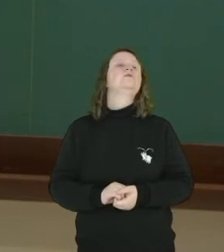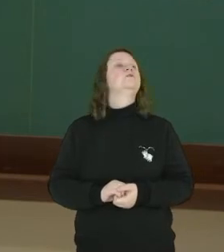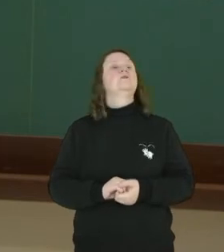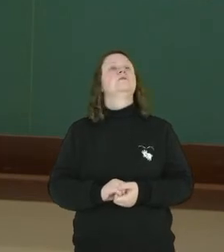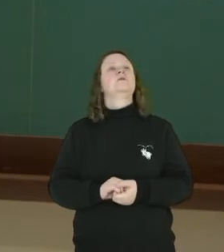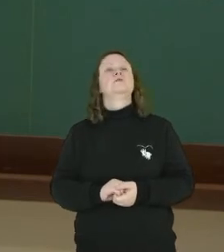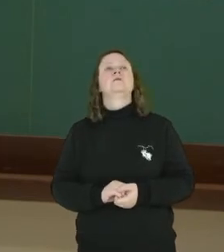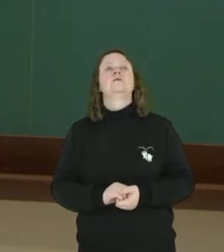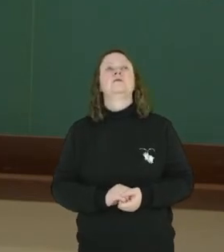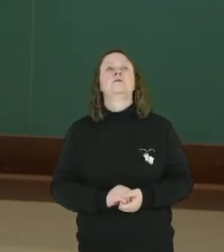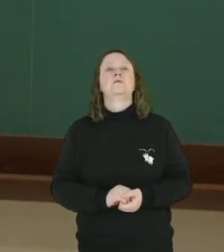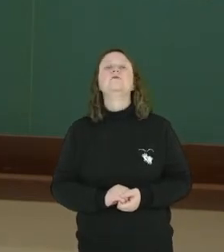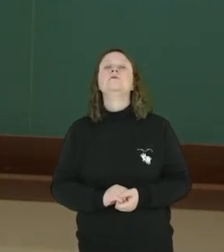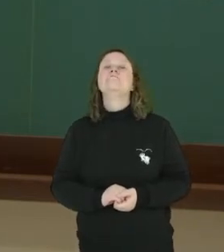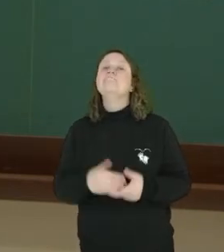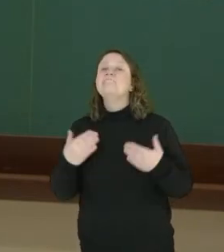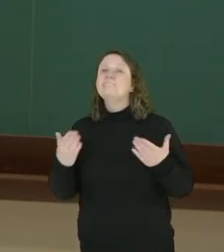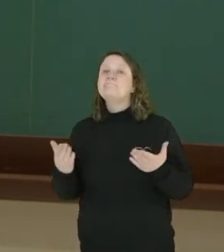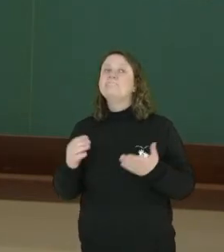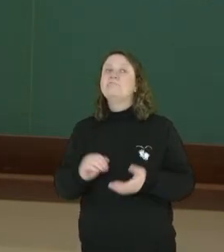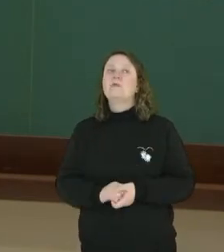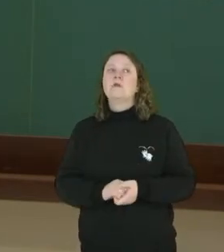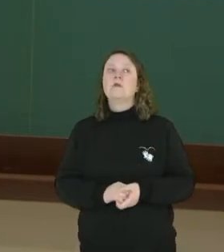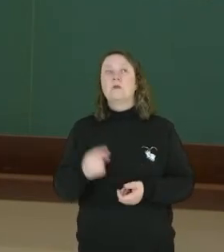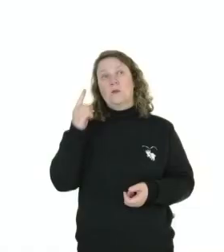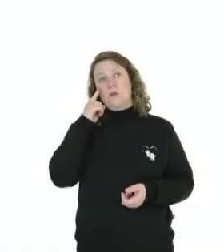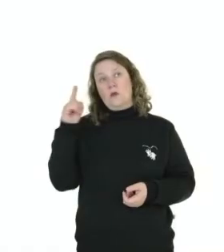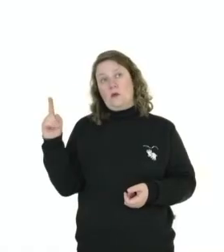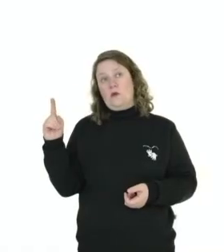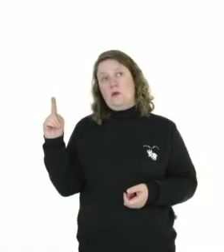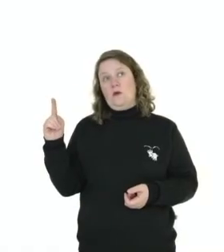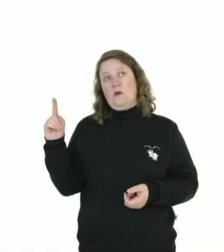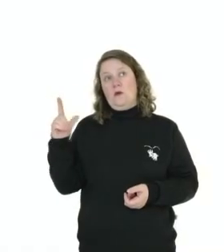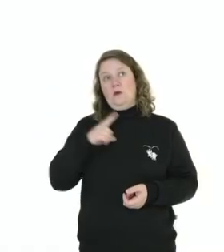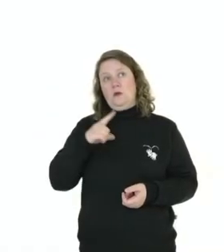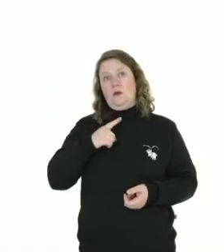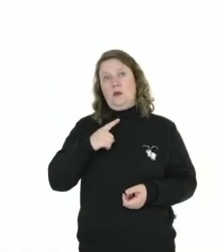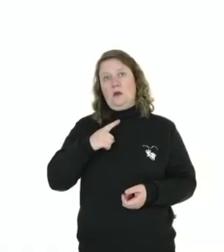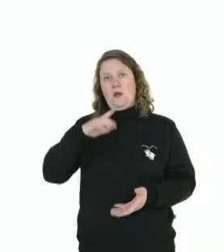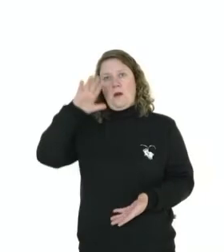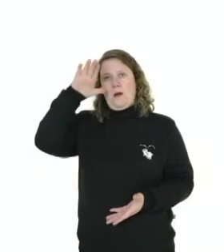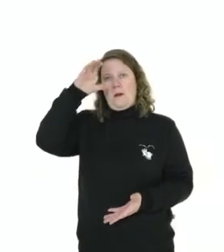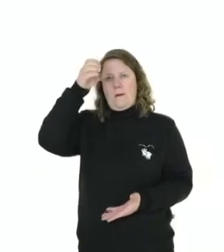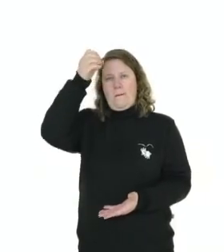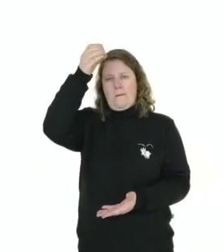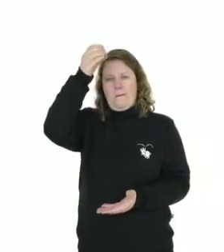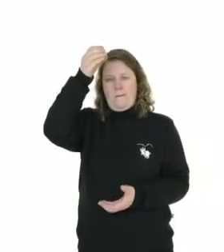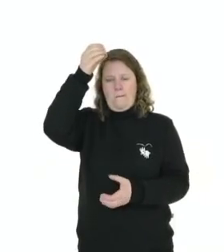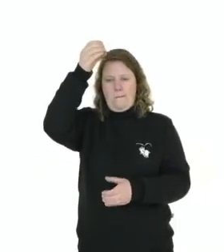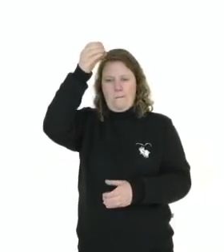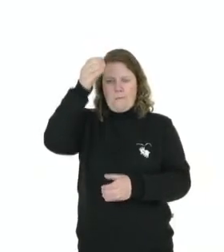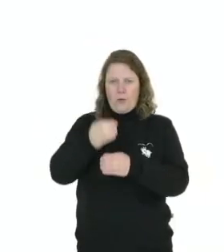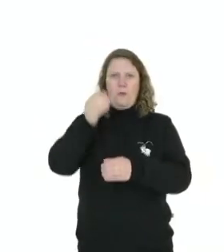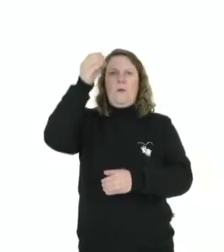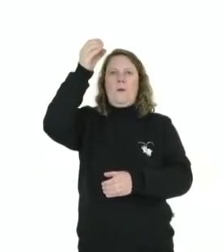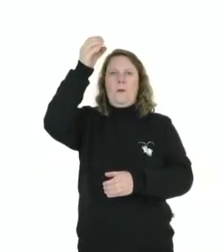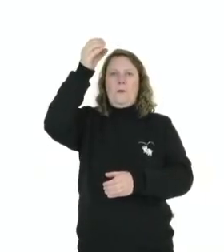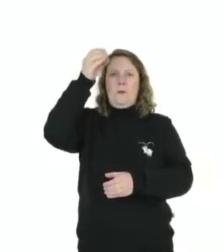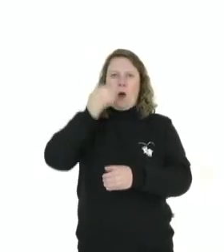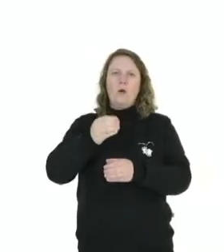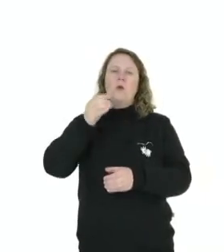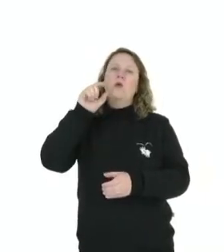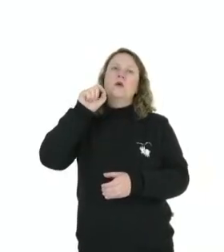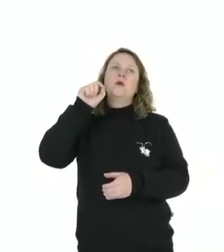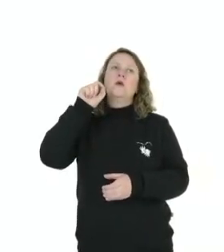nesse caso o que a gente tem, né? Vejam, isso aqui é um símbolo de um batistaca. Então, por exemplo, a variação da energia cinética nesse caso